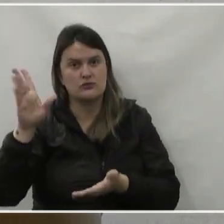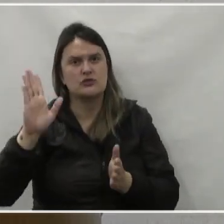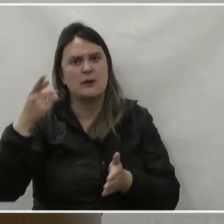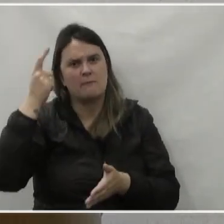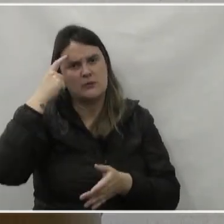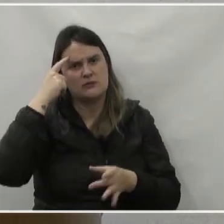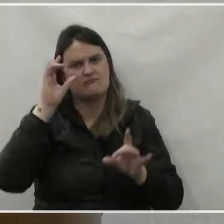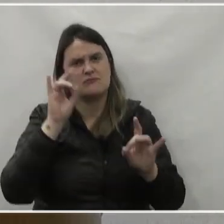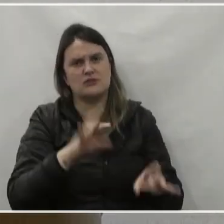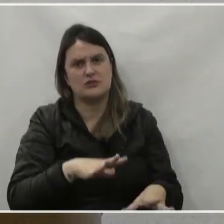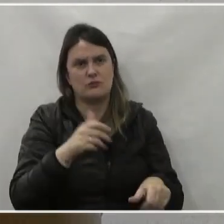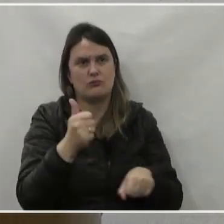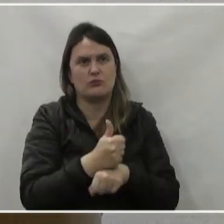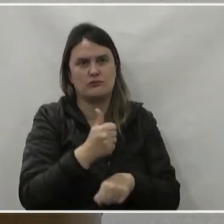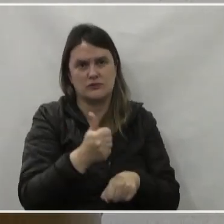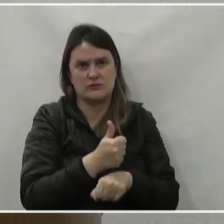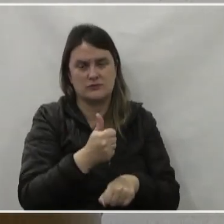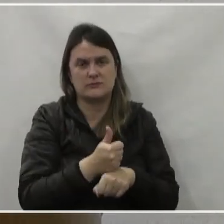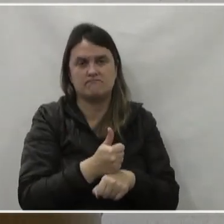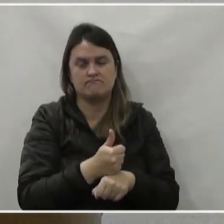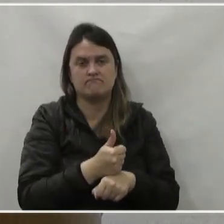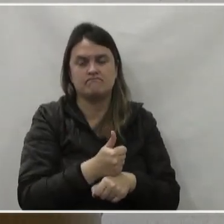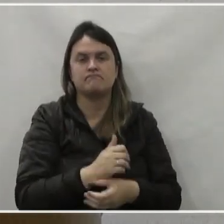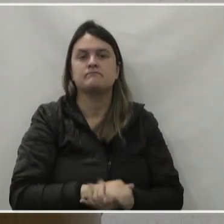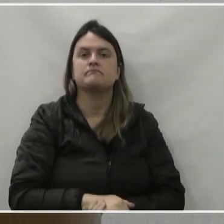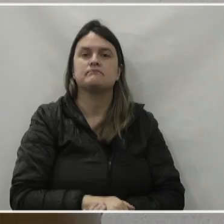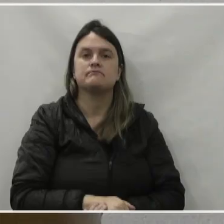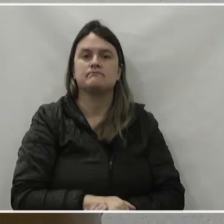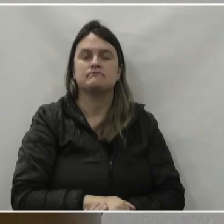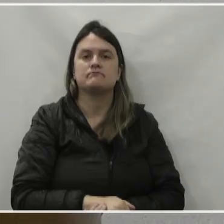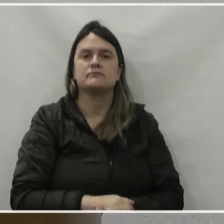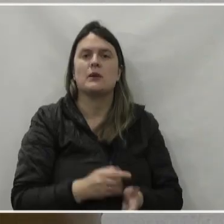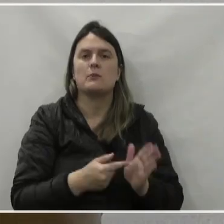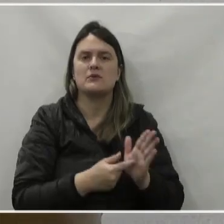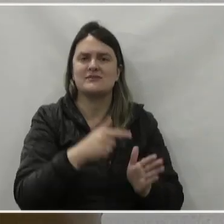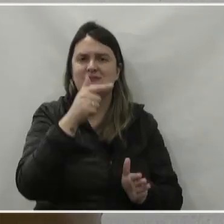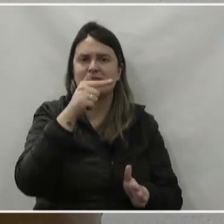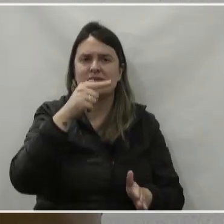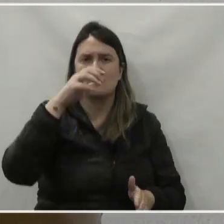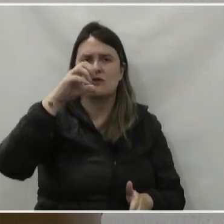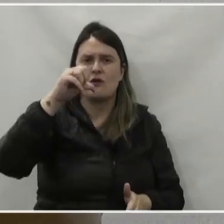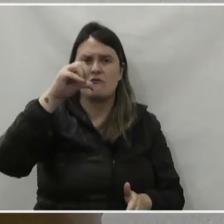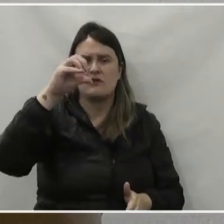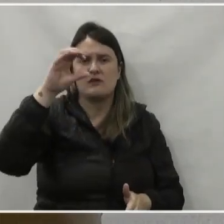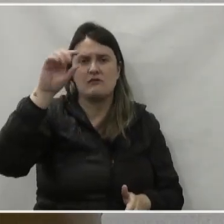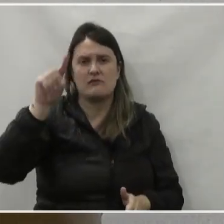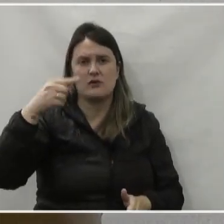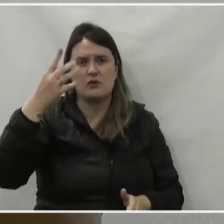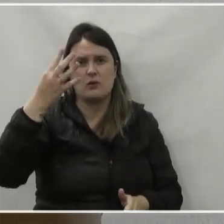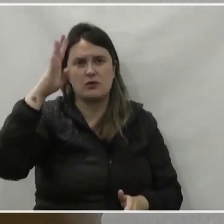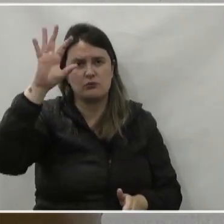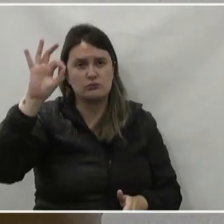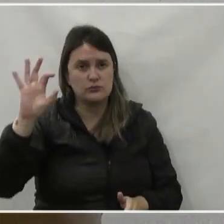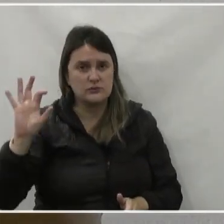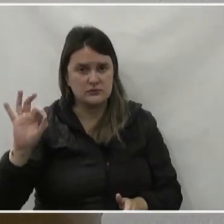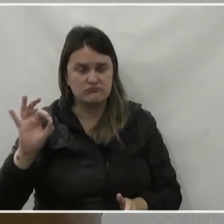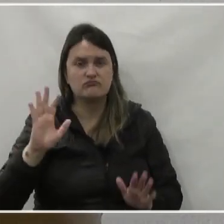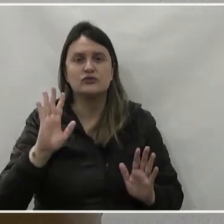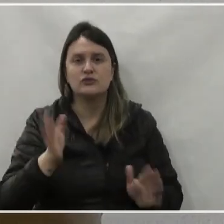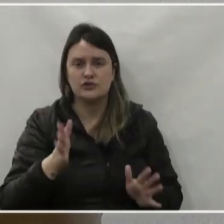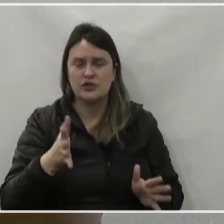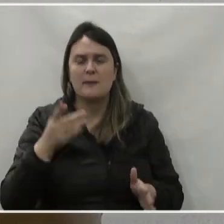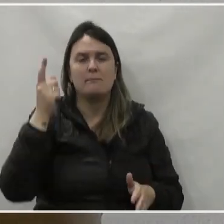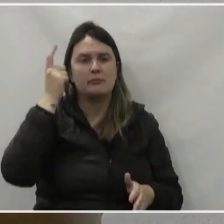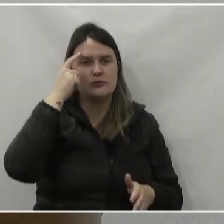em desistir da carreira, da Isto é Dinheiro, revelou que 79,4% dos docentes já